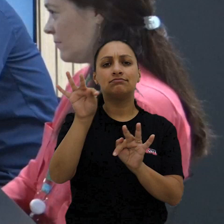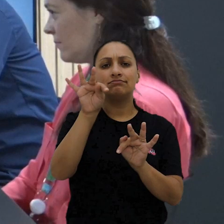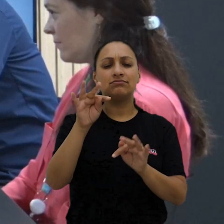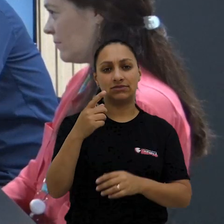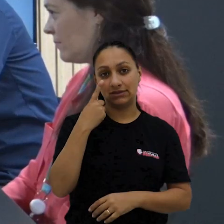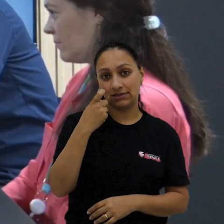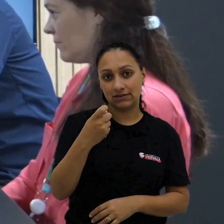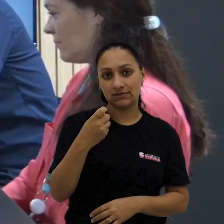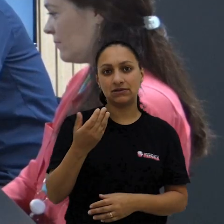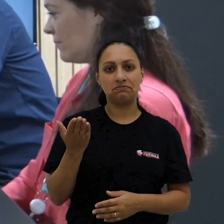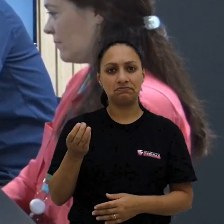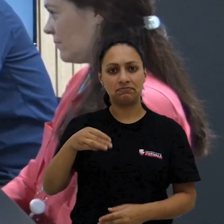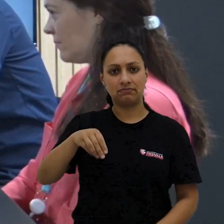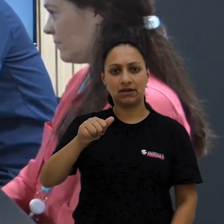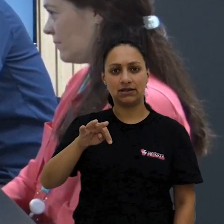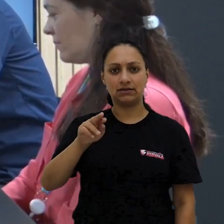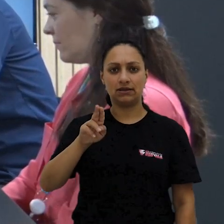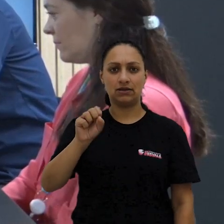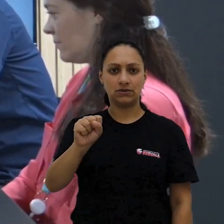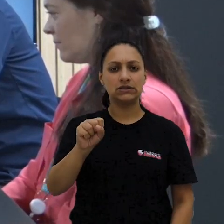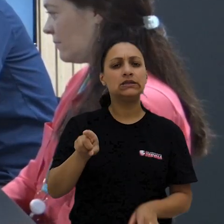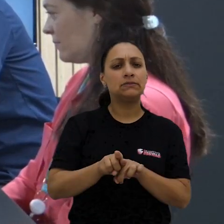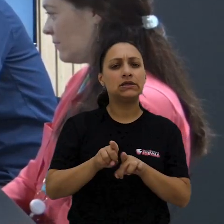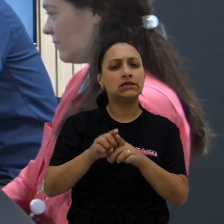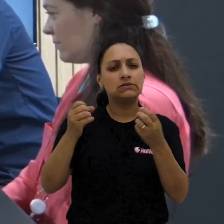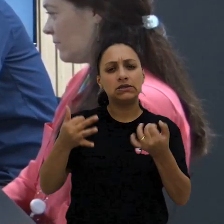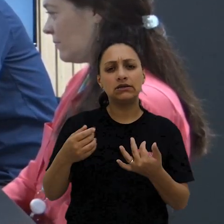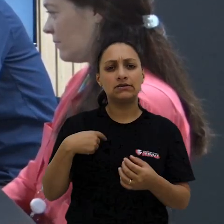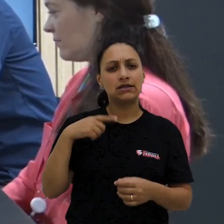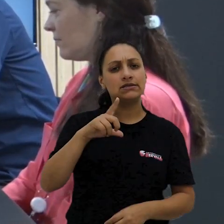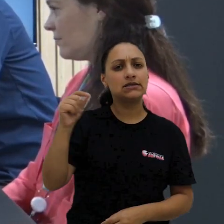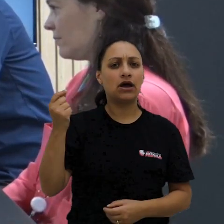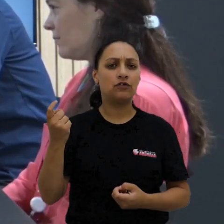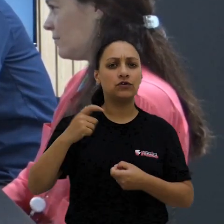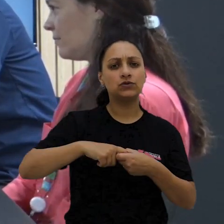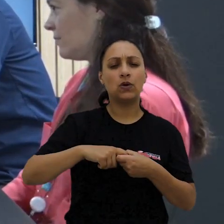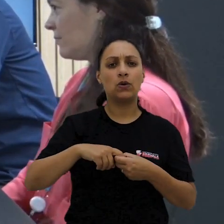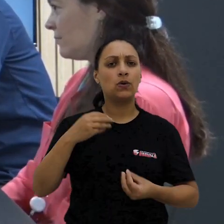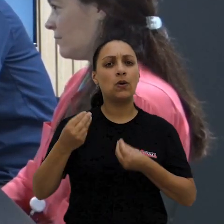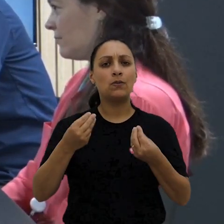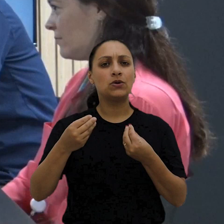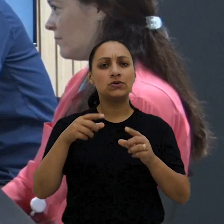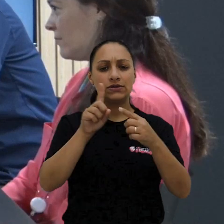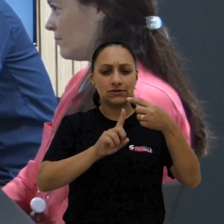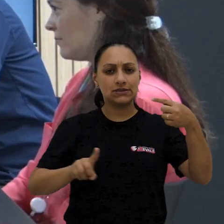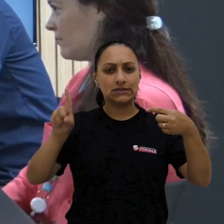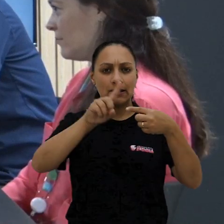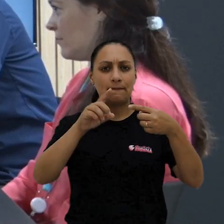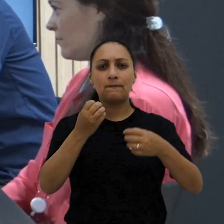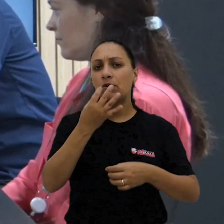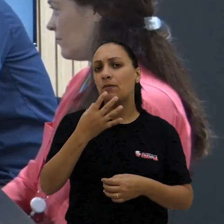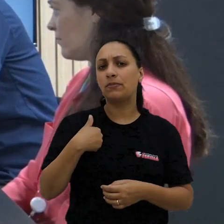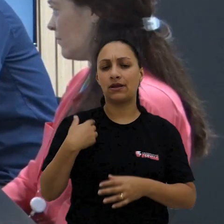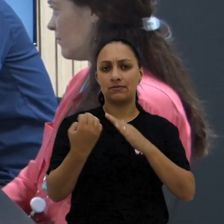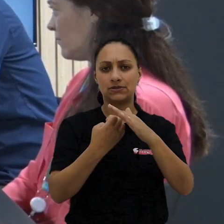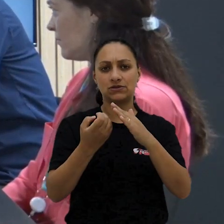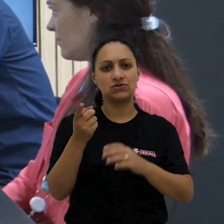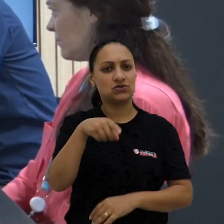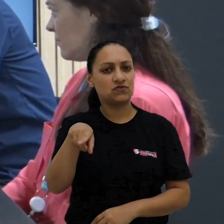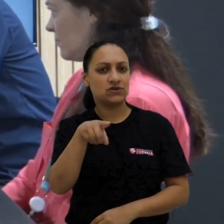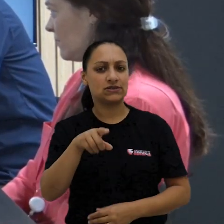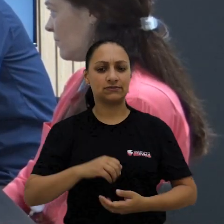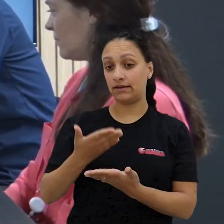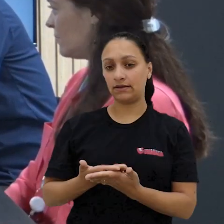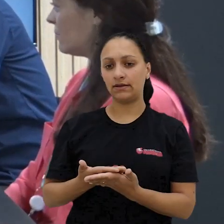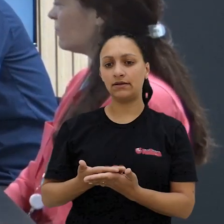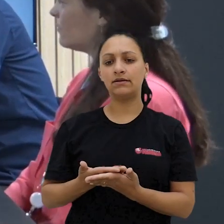foi interessante? O Matheus também, né? Saiu e voltou. O que vocês entendem como ecossistema para a realidade da empresa de vocês? Eu